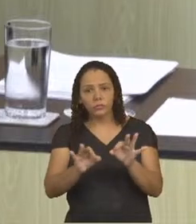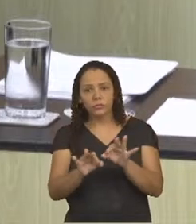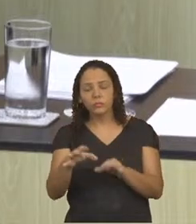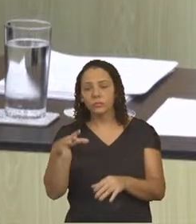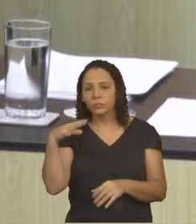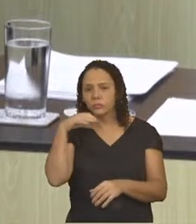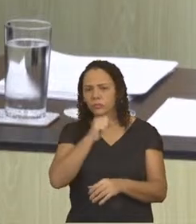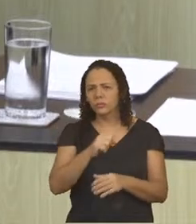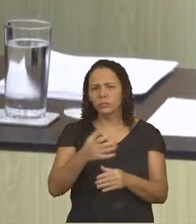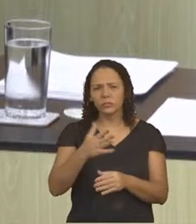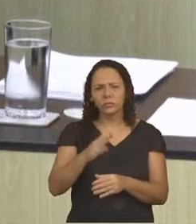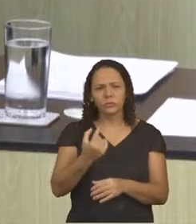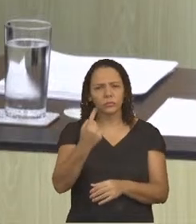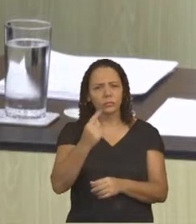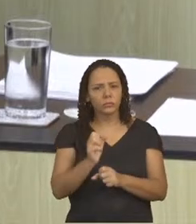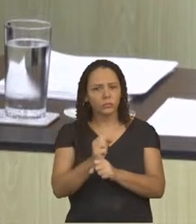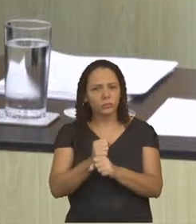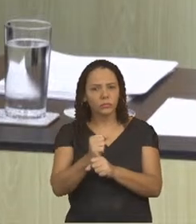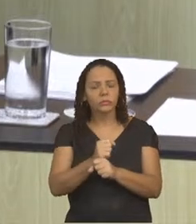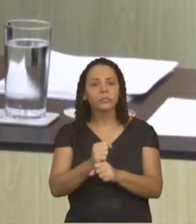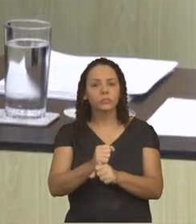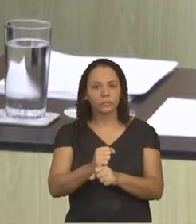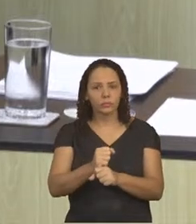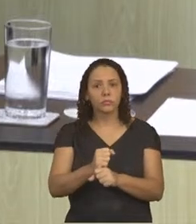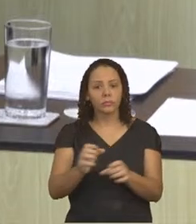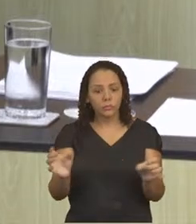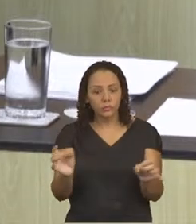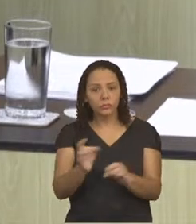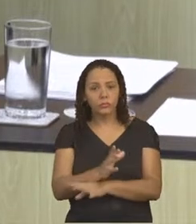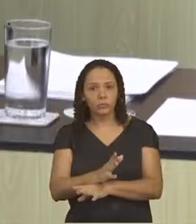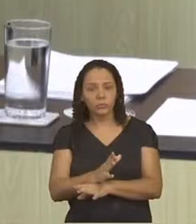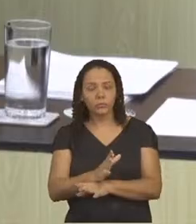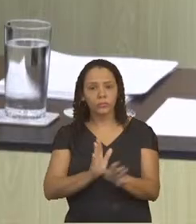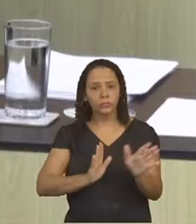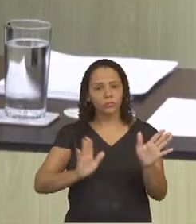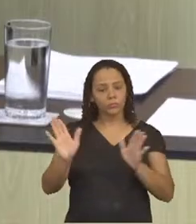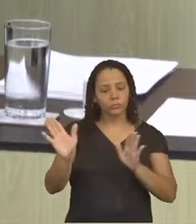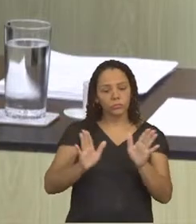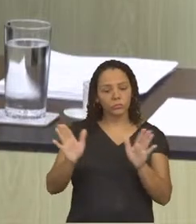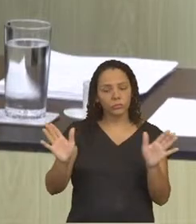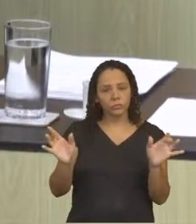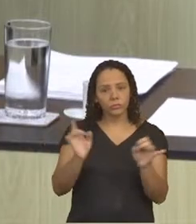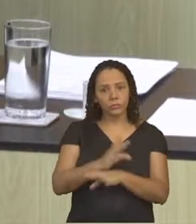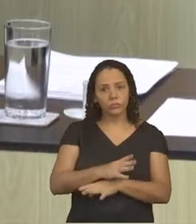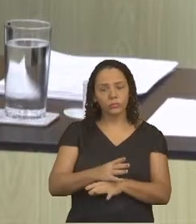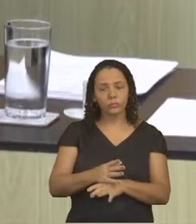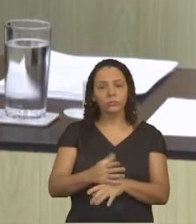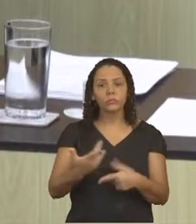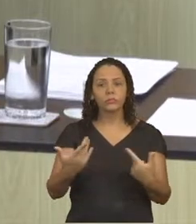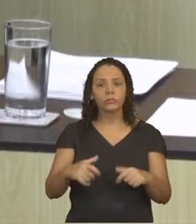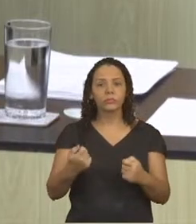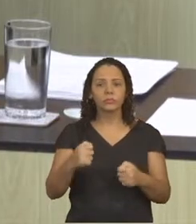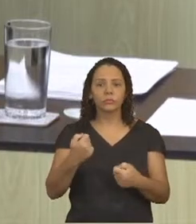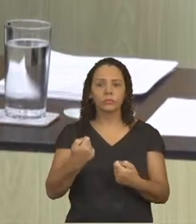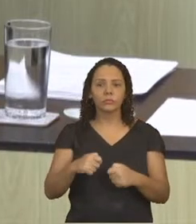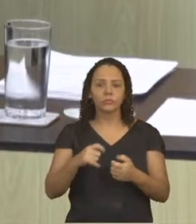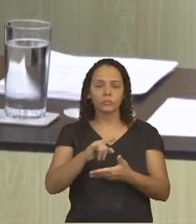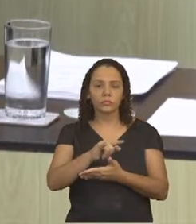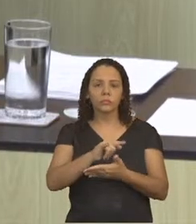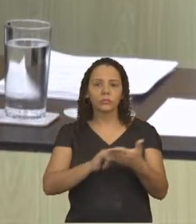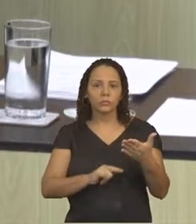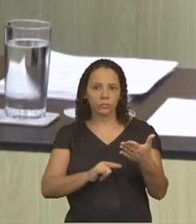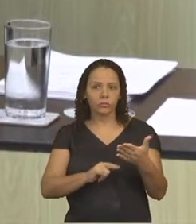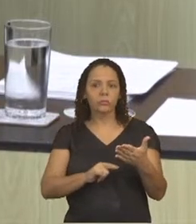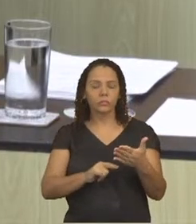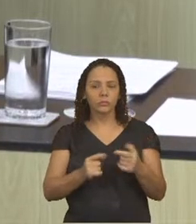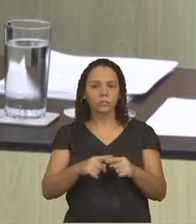num prazo de cerca de 1 ano, pretende ser entregue com a licitação concluída. Então, depende da parte burocrática do processo.